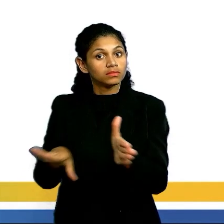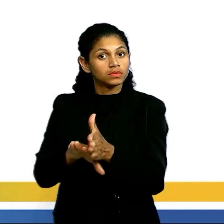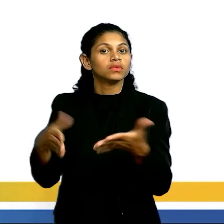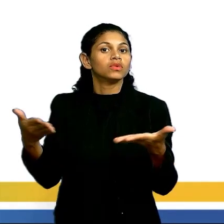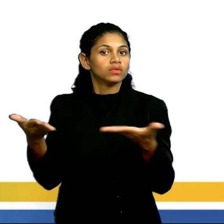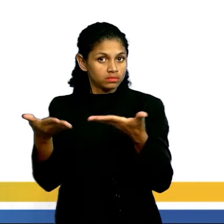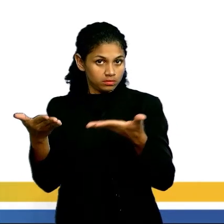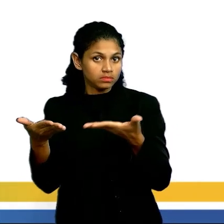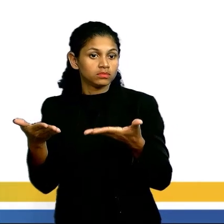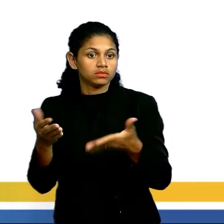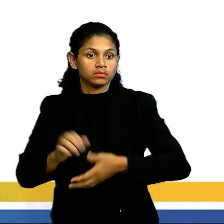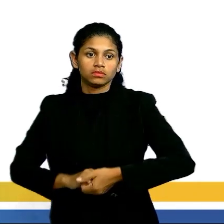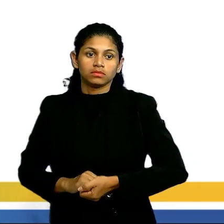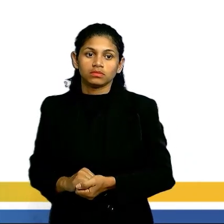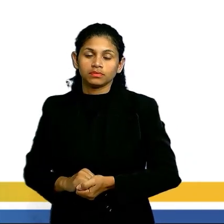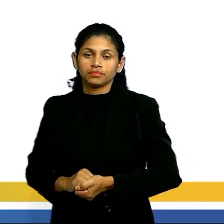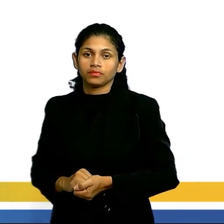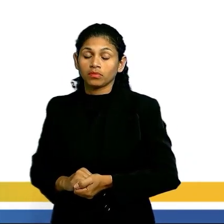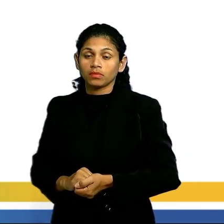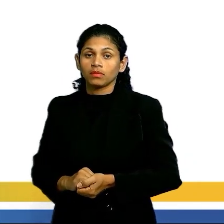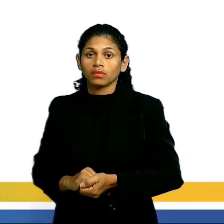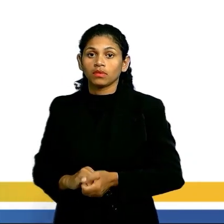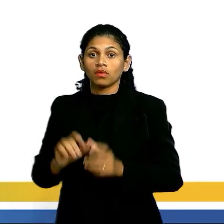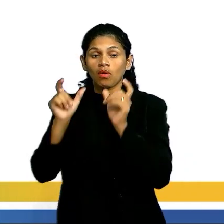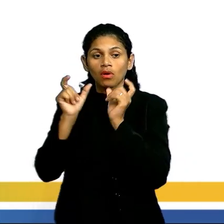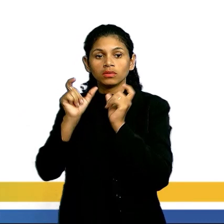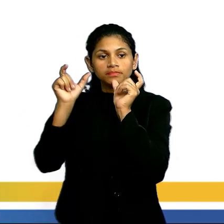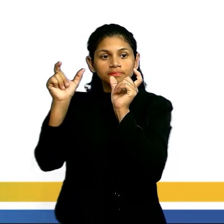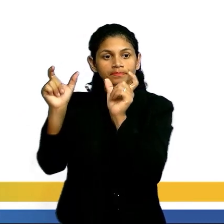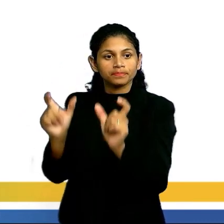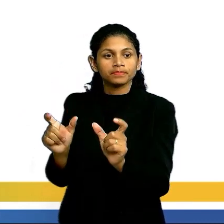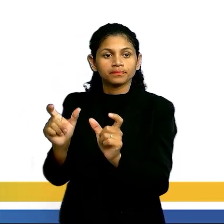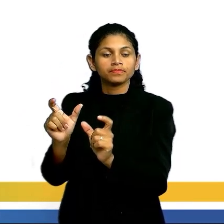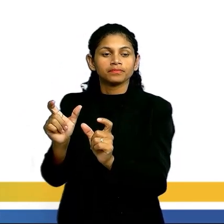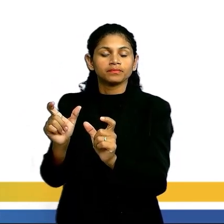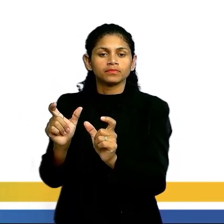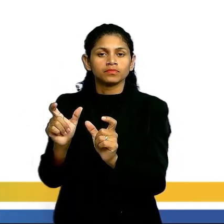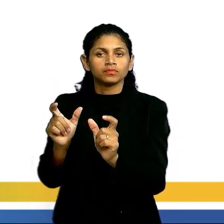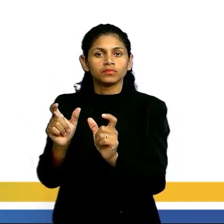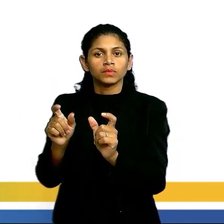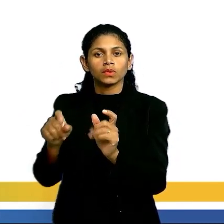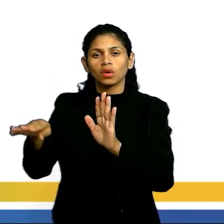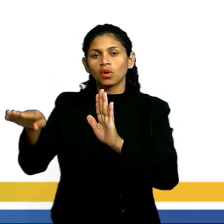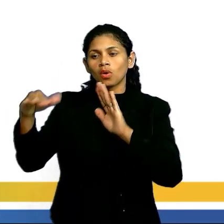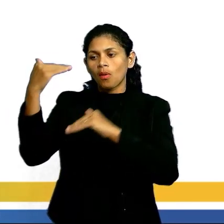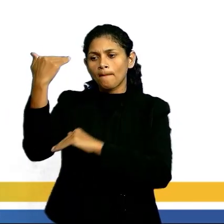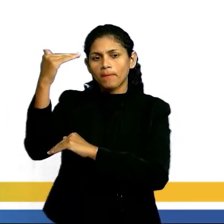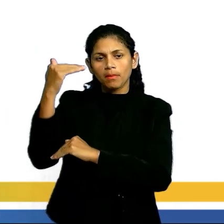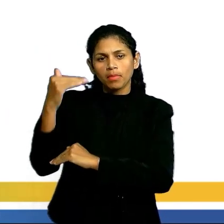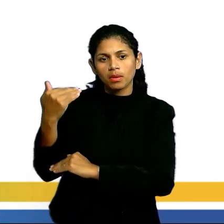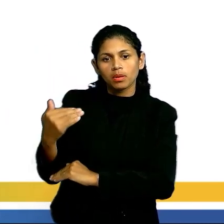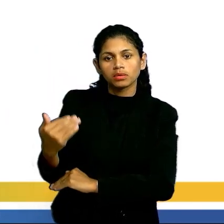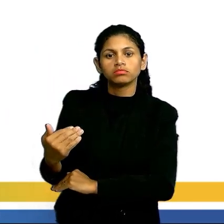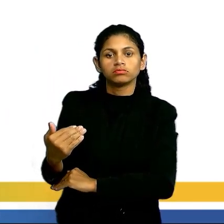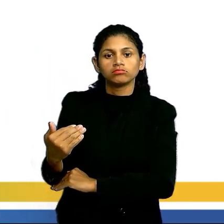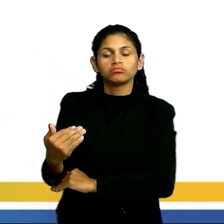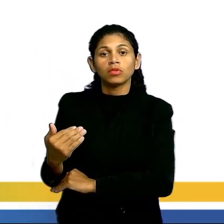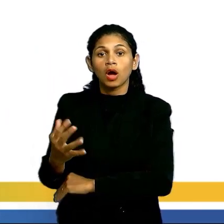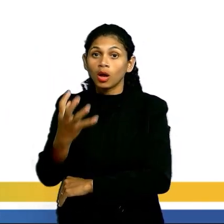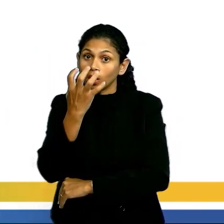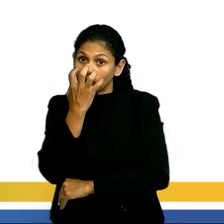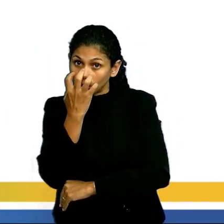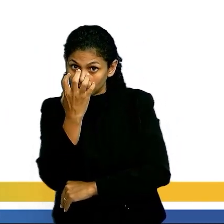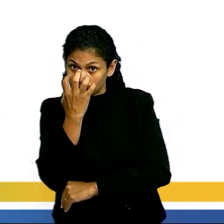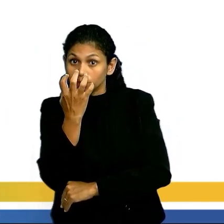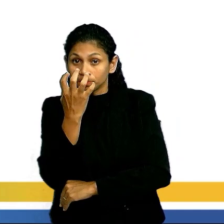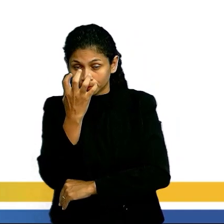certo? E olha só, esse aqui é uma classificação da espécie do cão doméstico, tá? Desde a